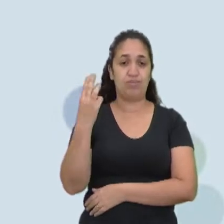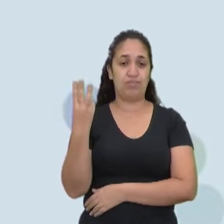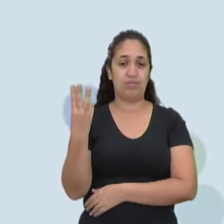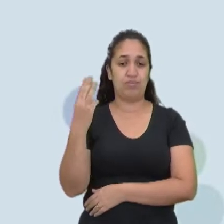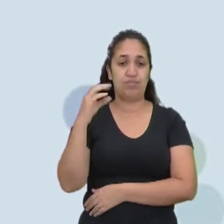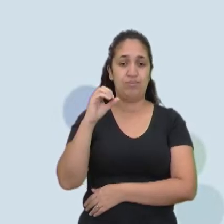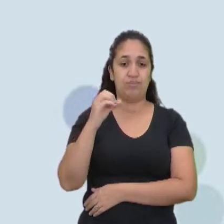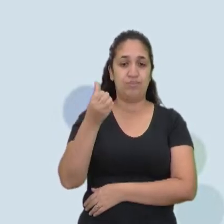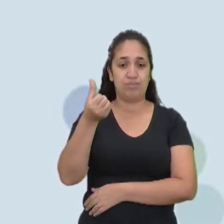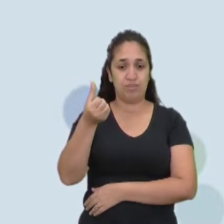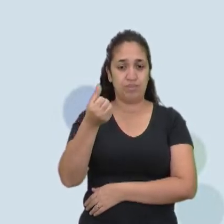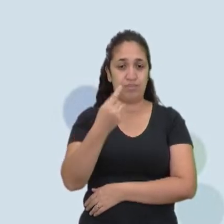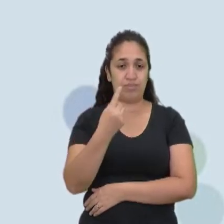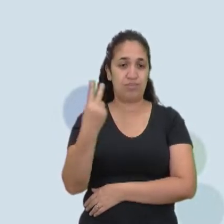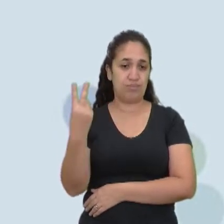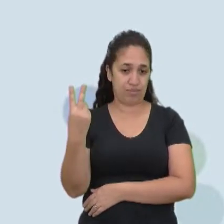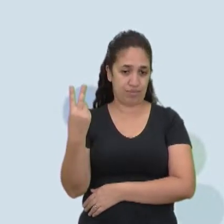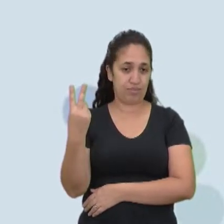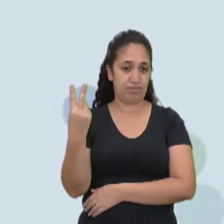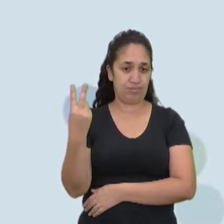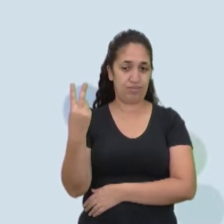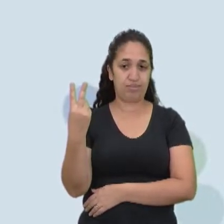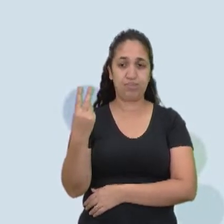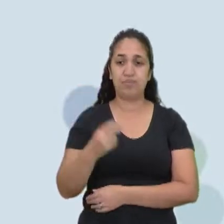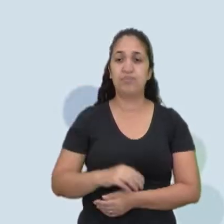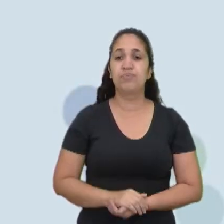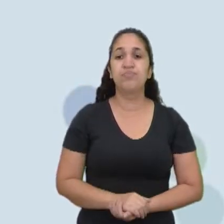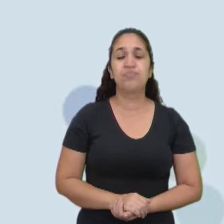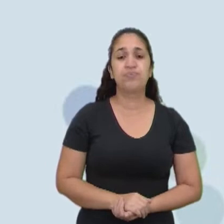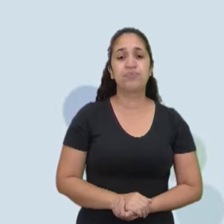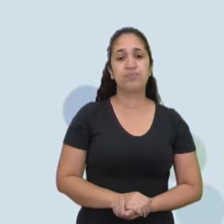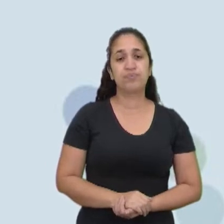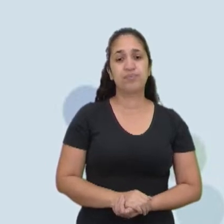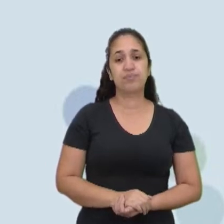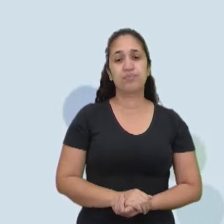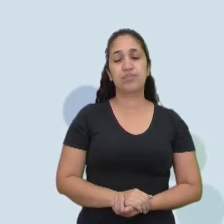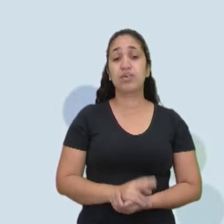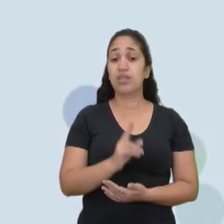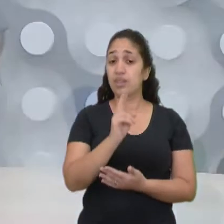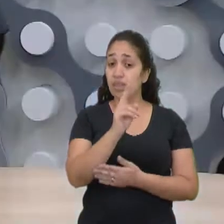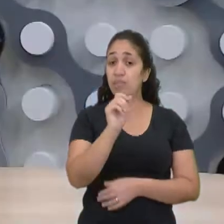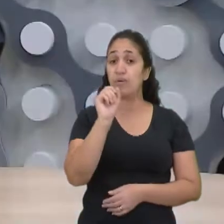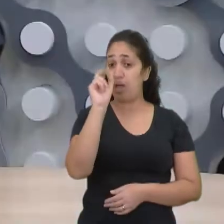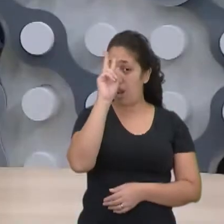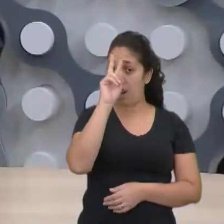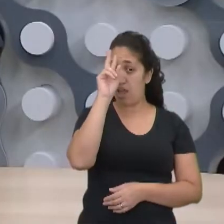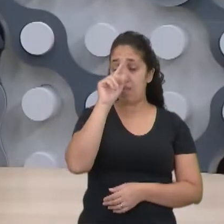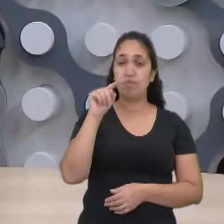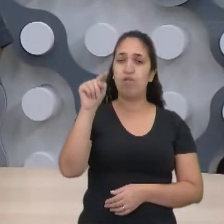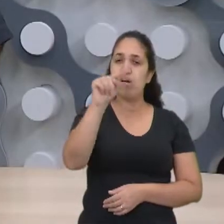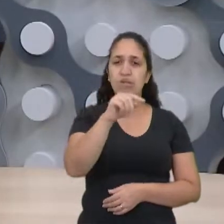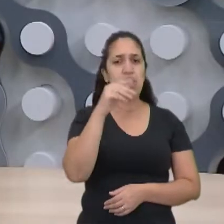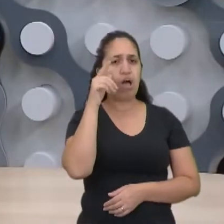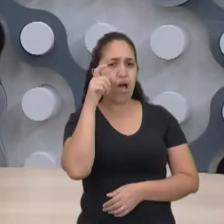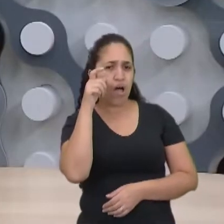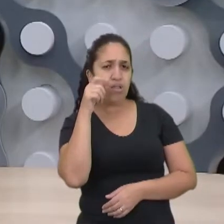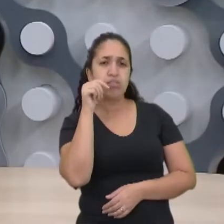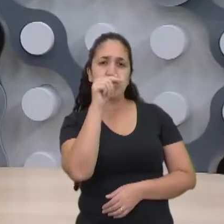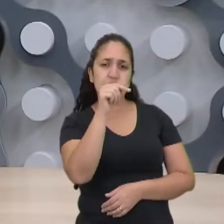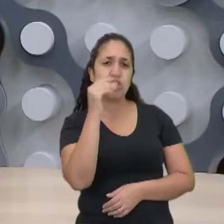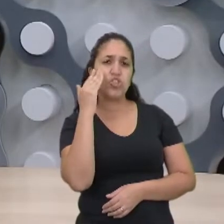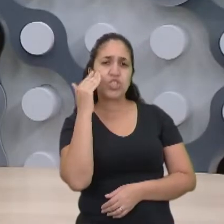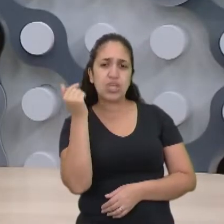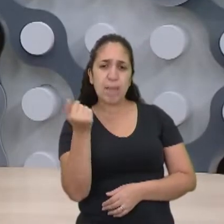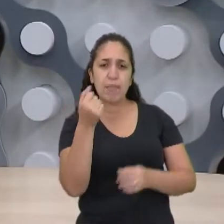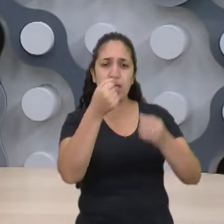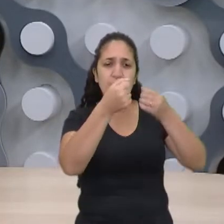03, 06 e a habilidade 12. Né, eu sempre lembro para vocês, né, quem tem interesse em saber a